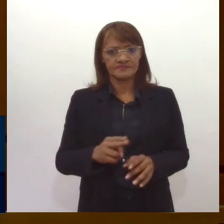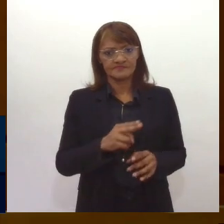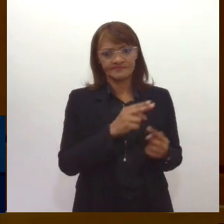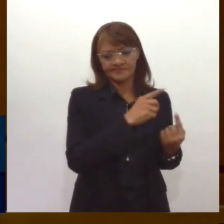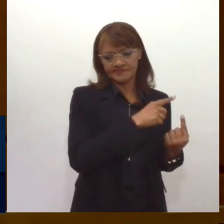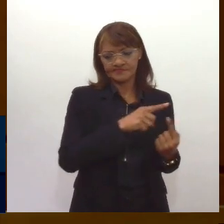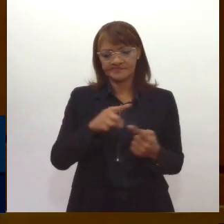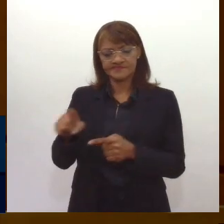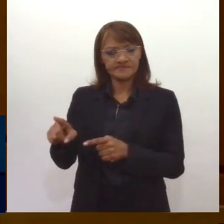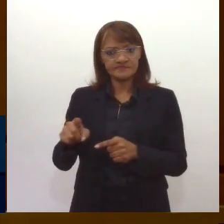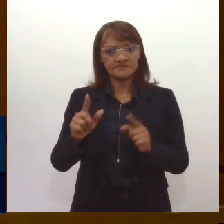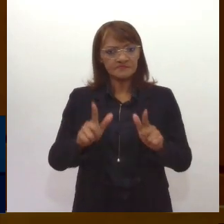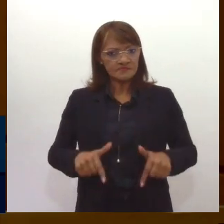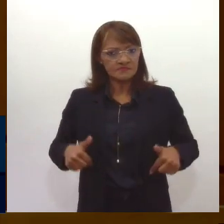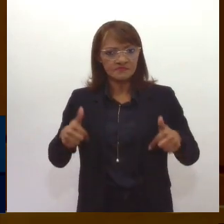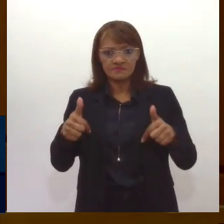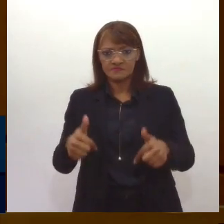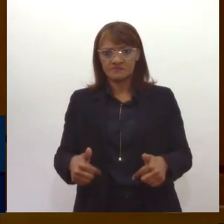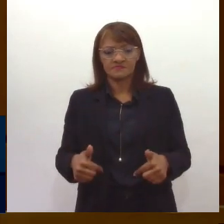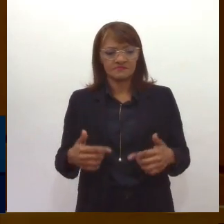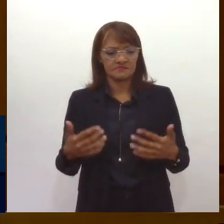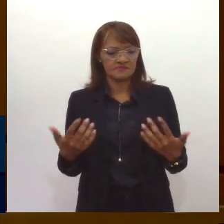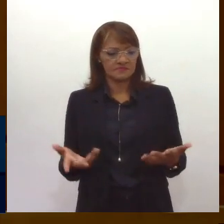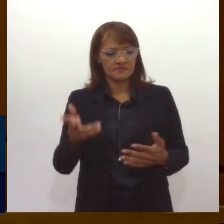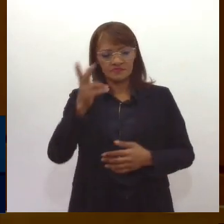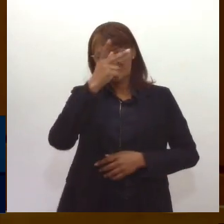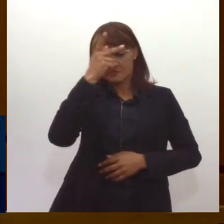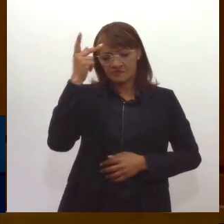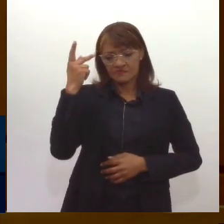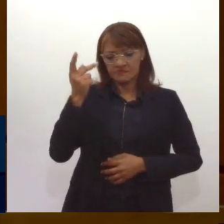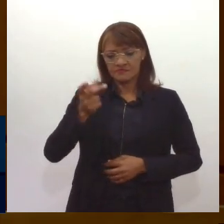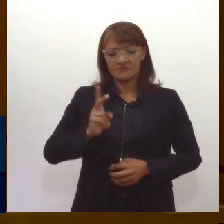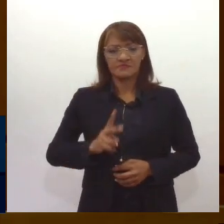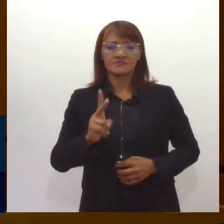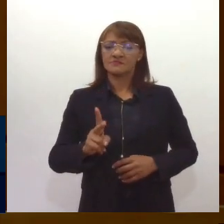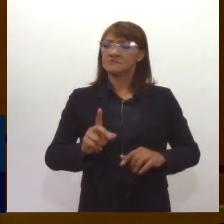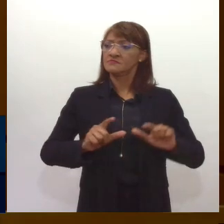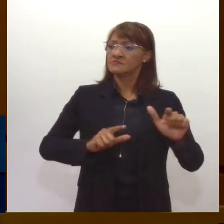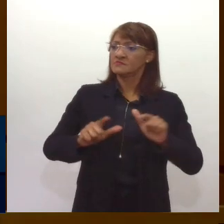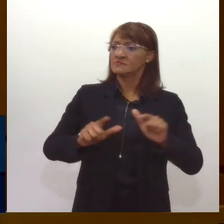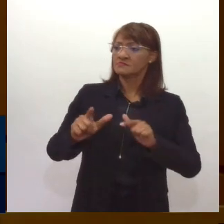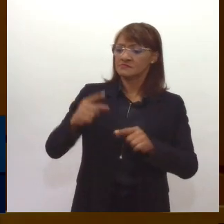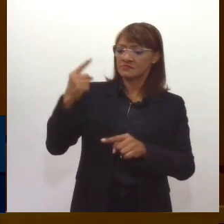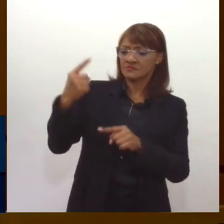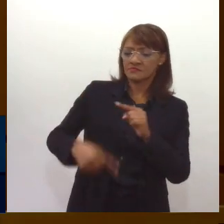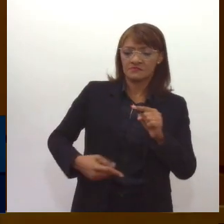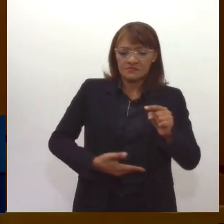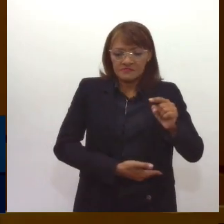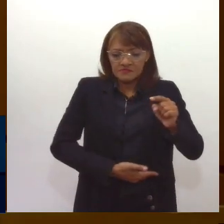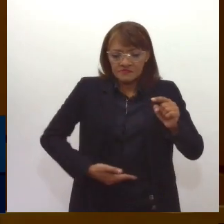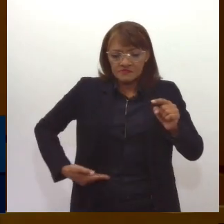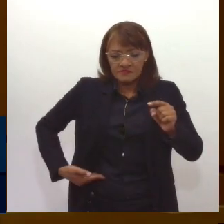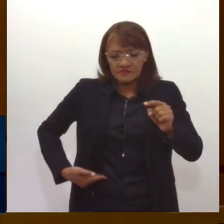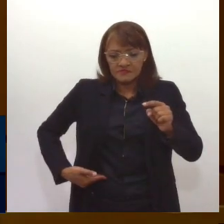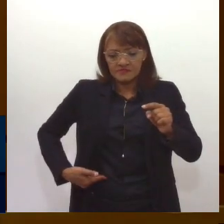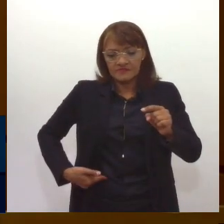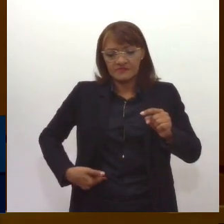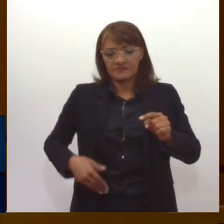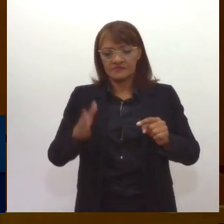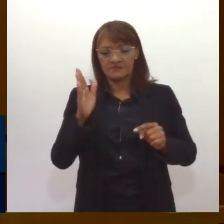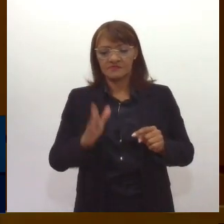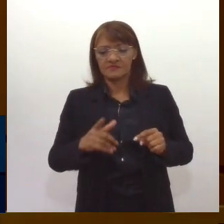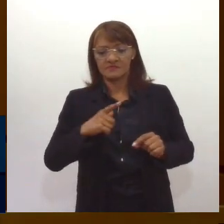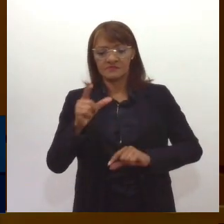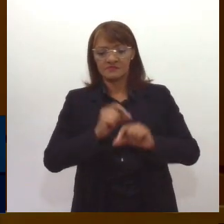pessoas que contribuem para combater a fome, combater o baixo índice de desenvolvimento